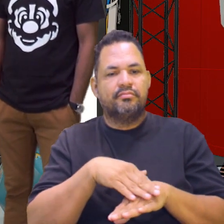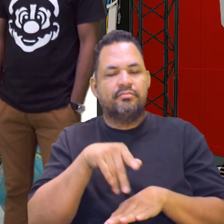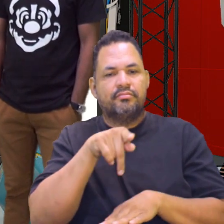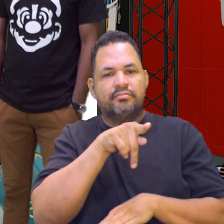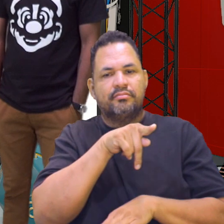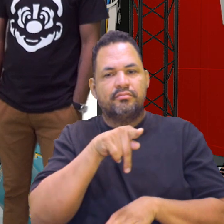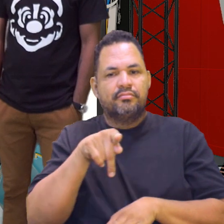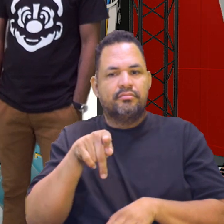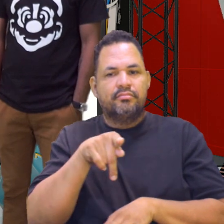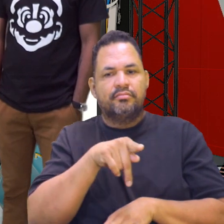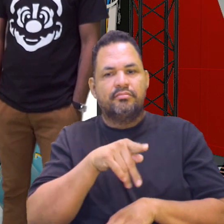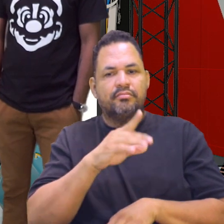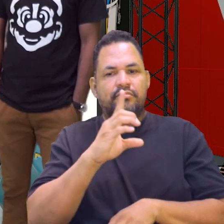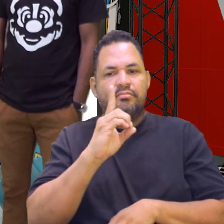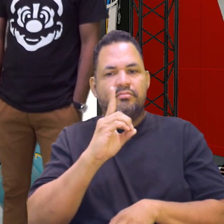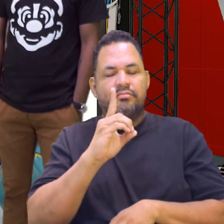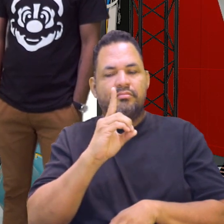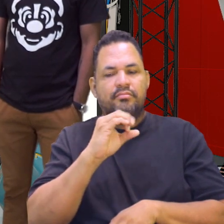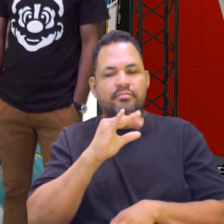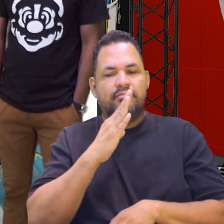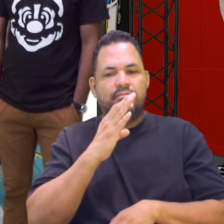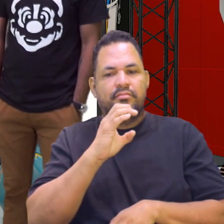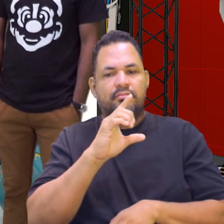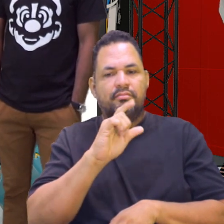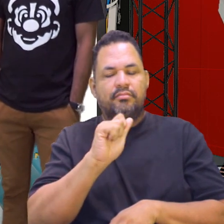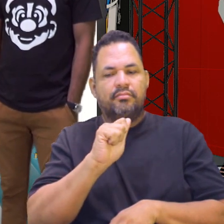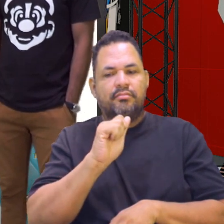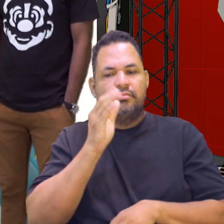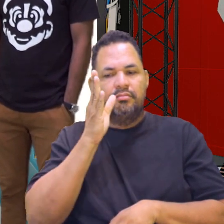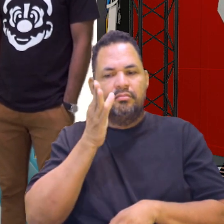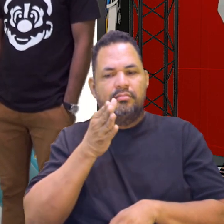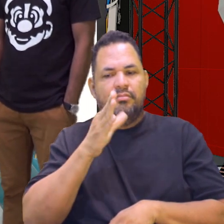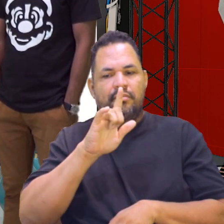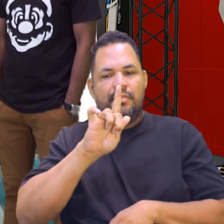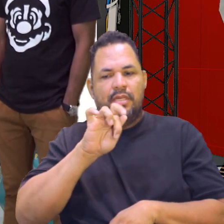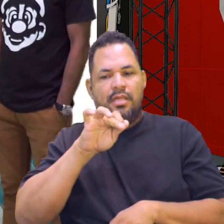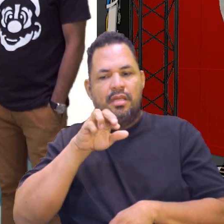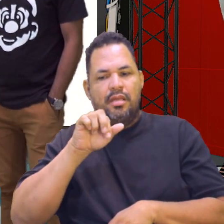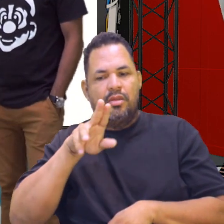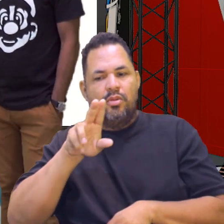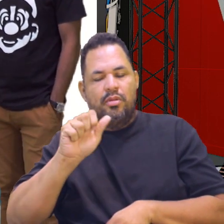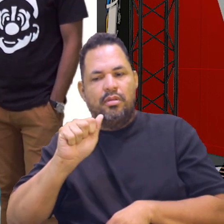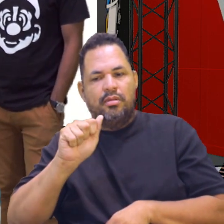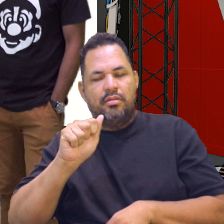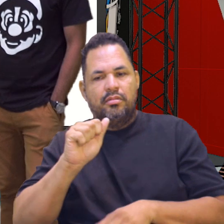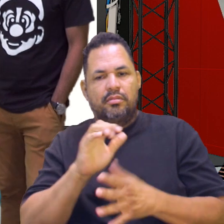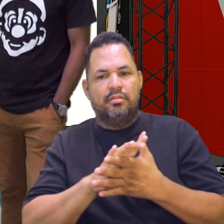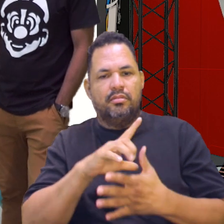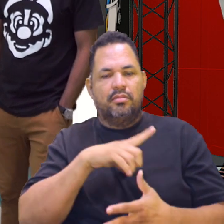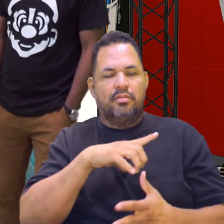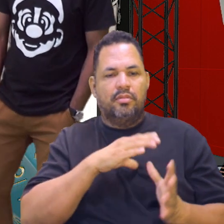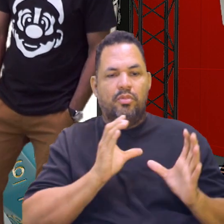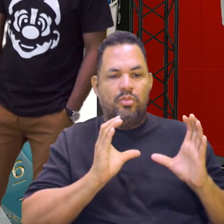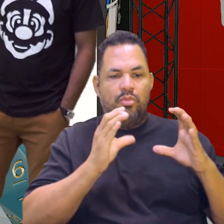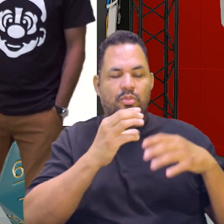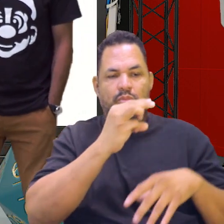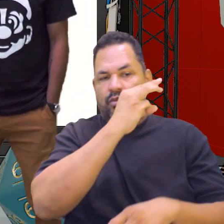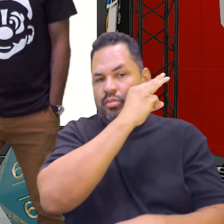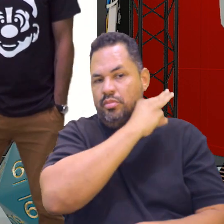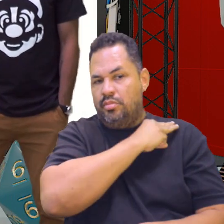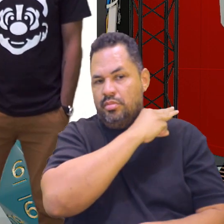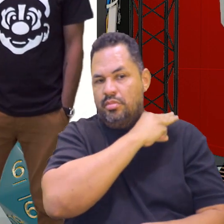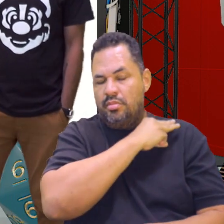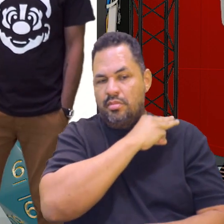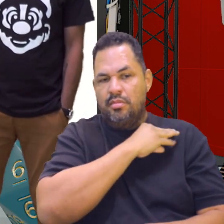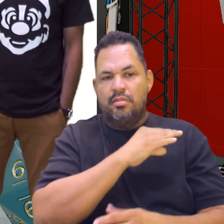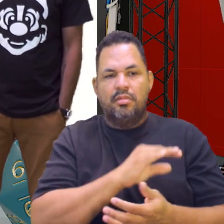Denise barra Laura, por quê? Temos 2 colaboradoras aí, né? A nossa turma do terceirão dessa escola, né, deste